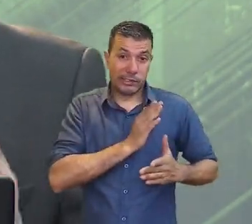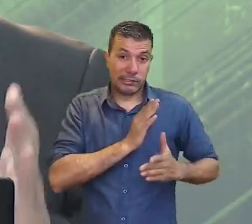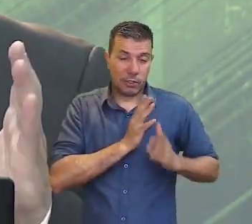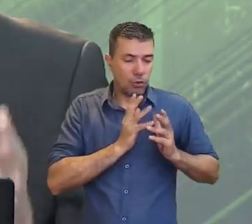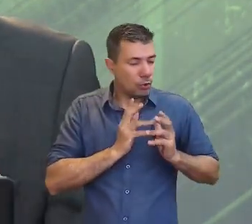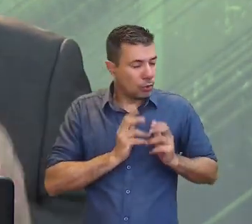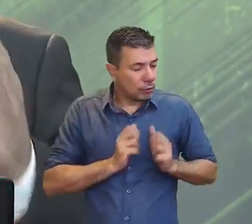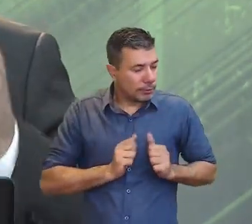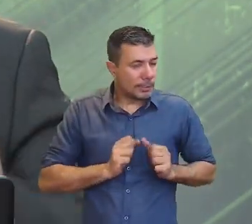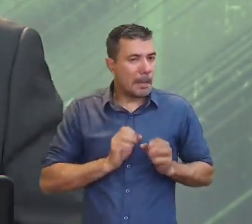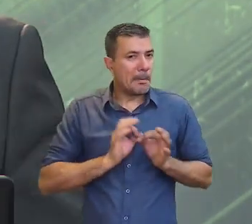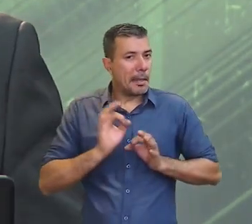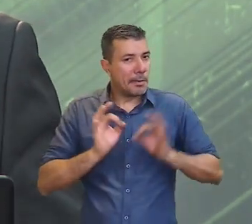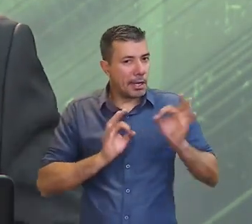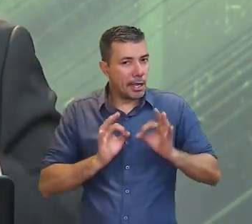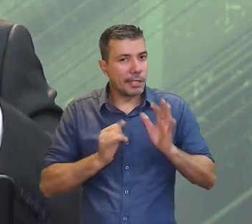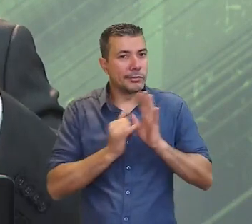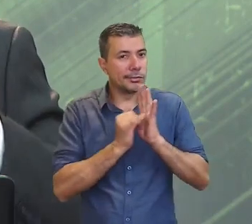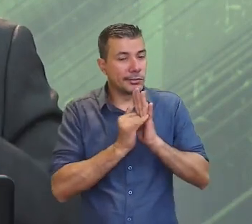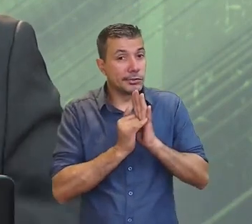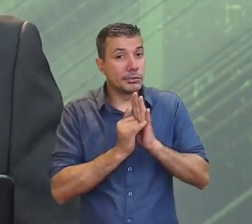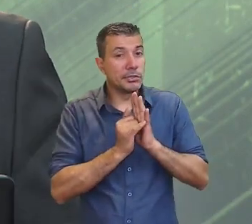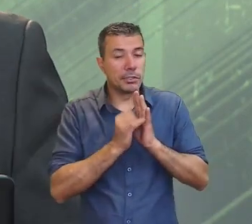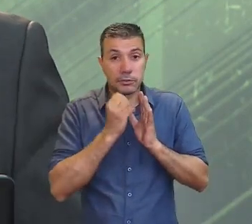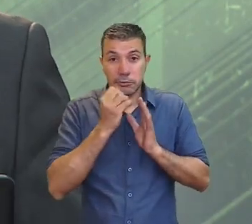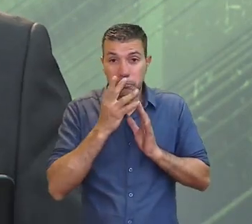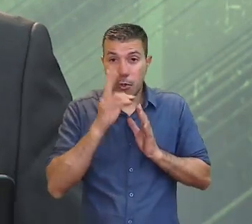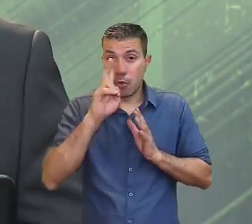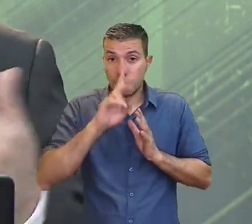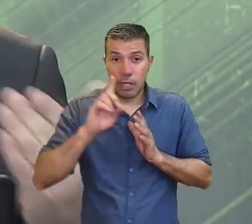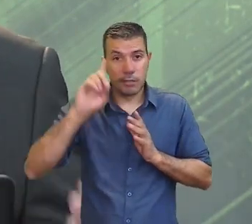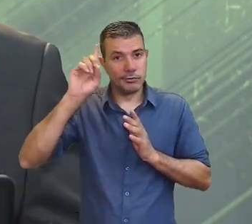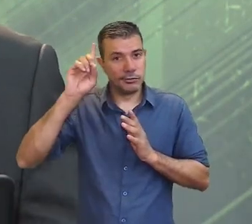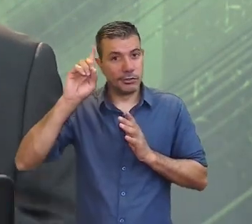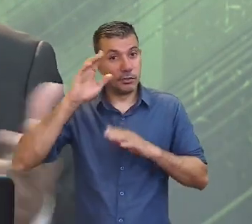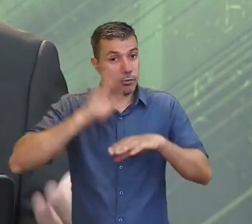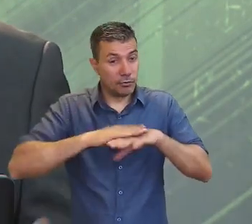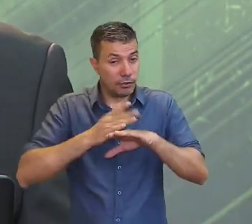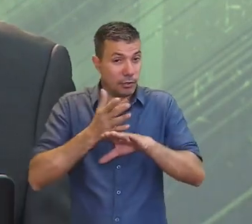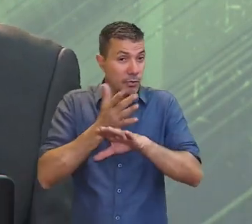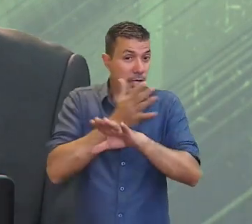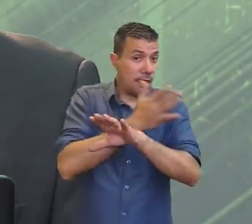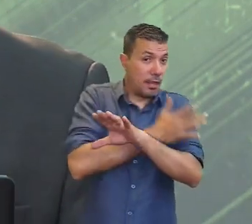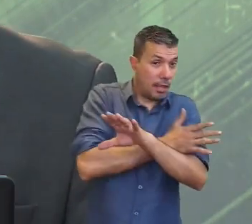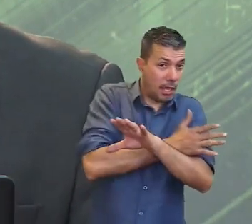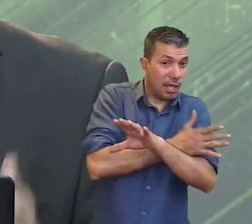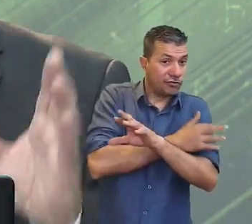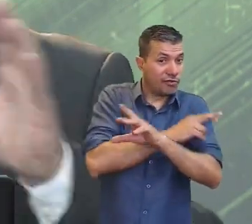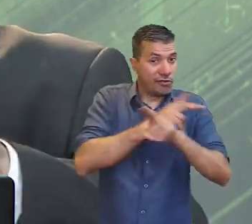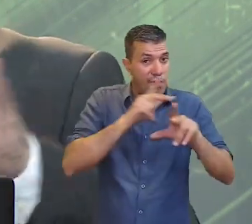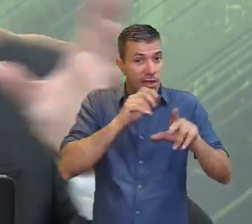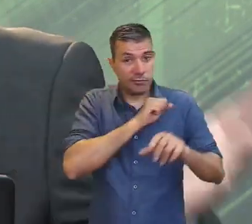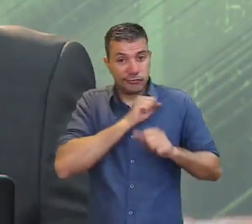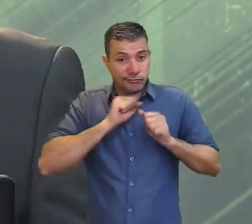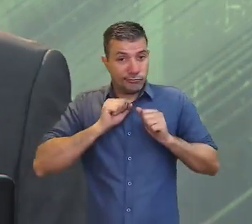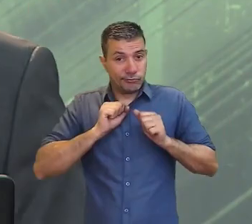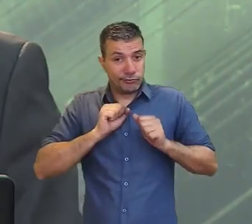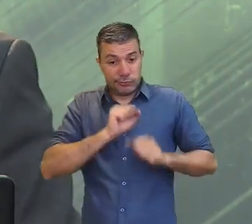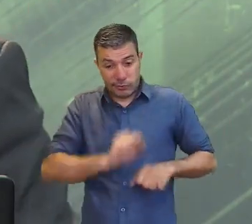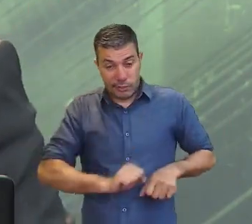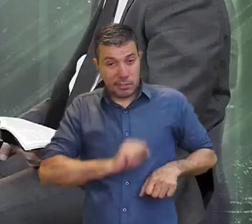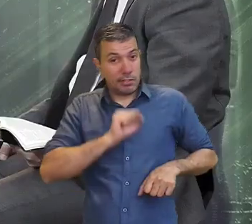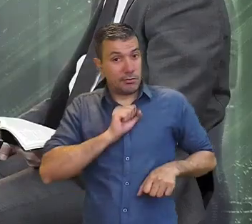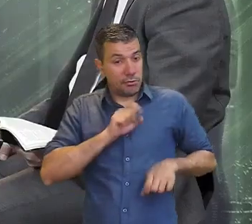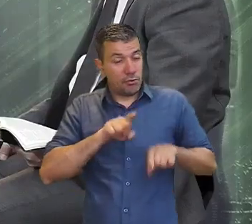limpo e pronto para essa mediação, ele seria muito usado por Deus, como foi no passado muitos dos sacerdotes. E nós vamos falar um pouquinho agora, através